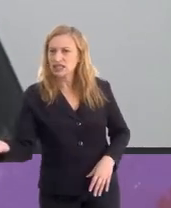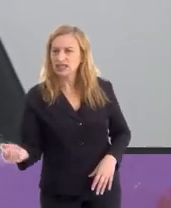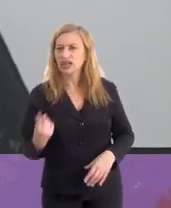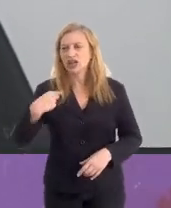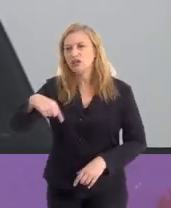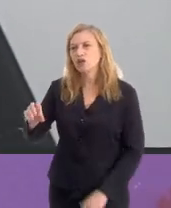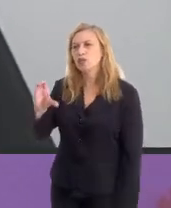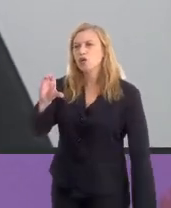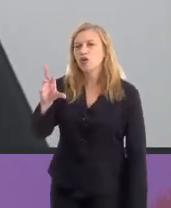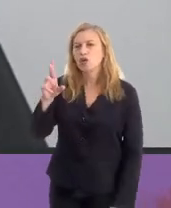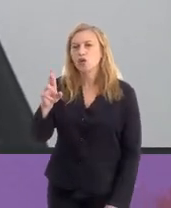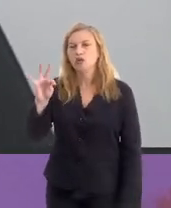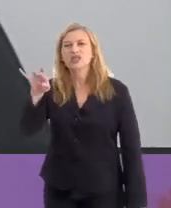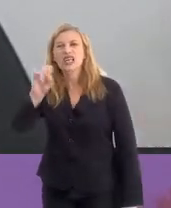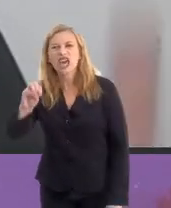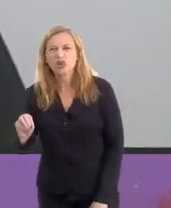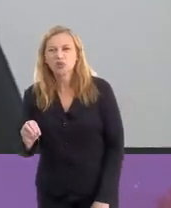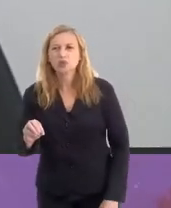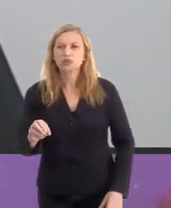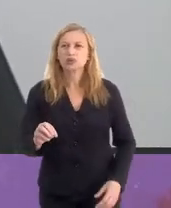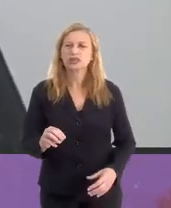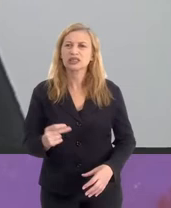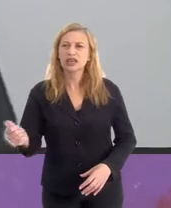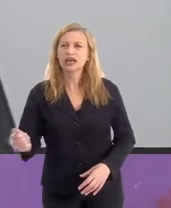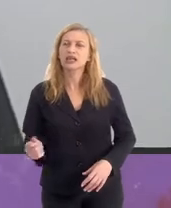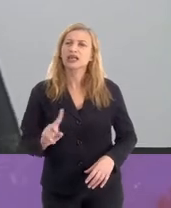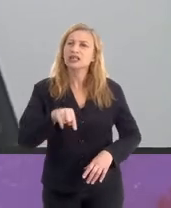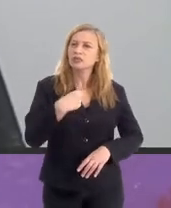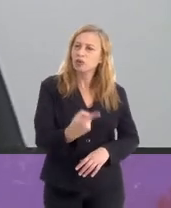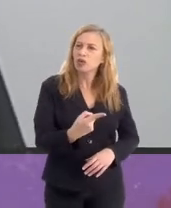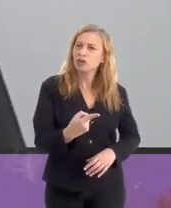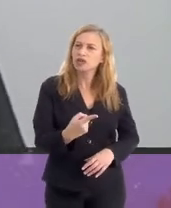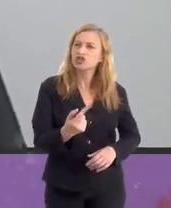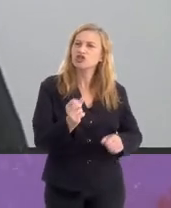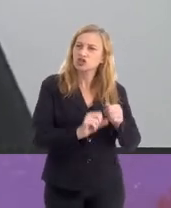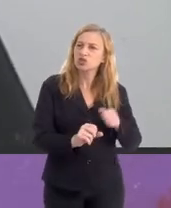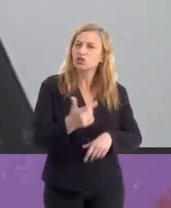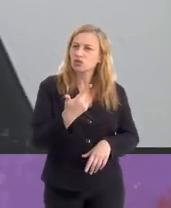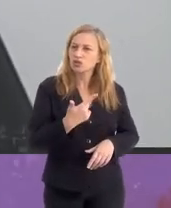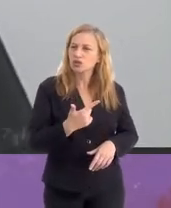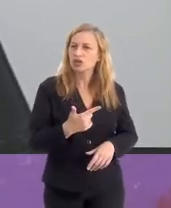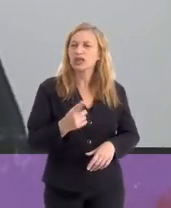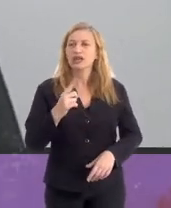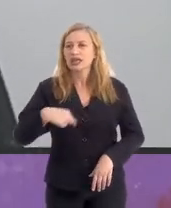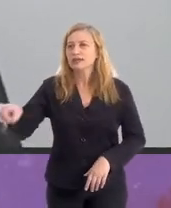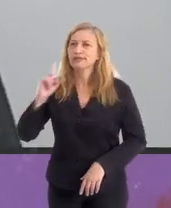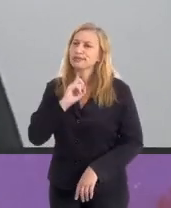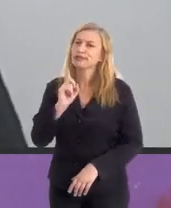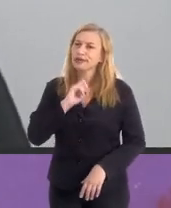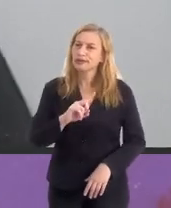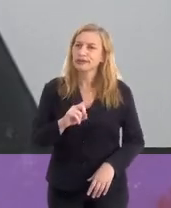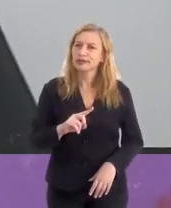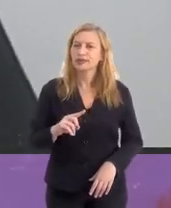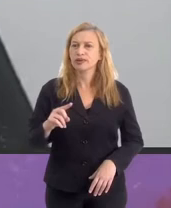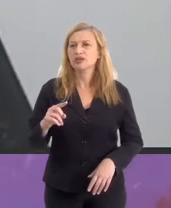no Cruzeiro ao ficou um mês para tentar recuperar o Cruzeiro 2 anos atrás e depois faz isso de novo e ele